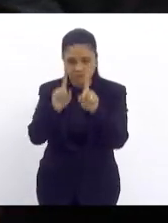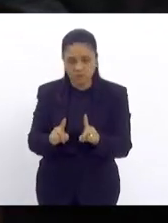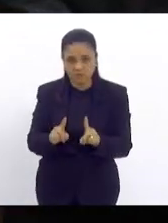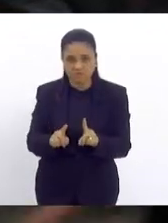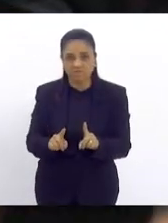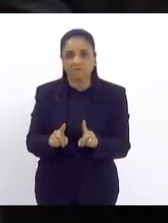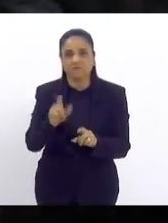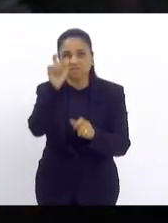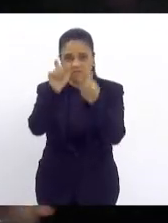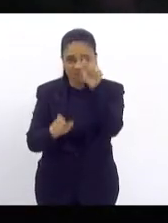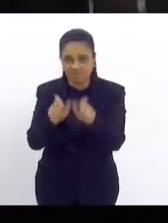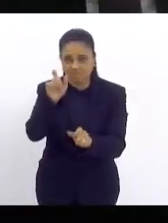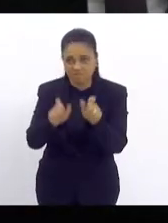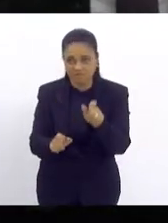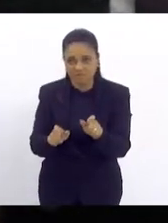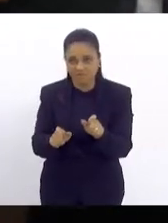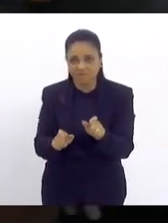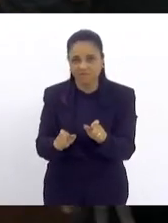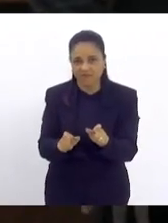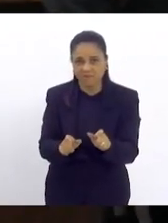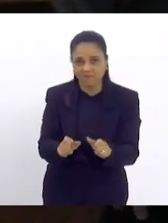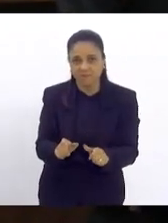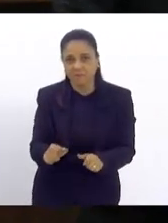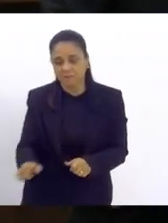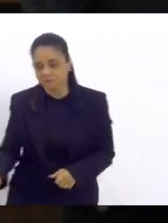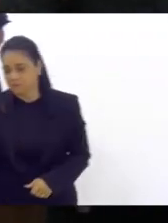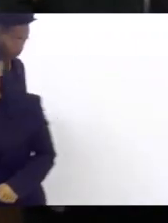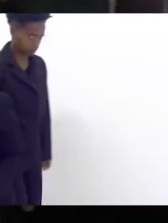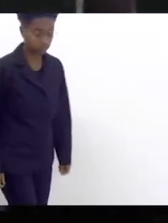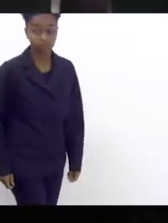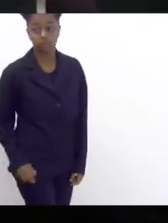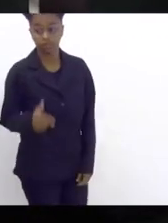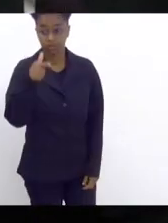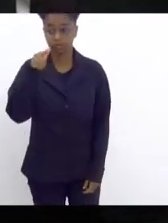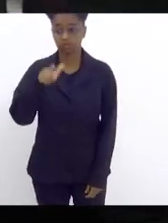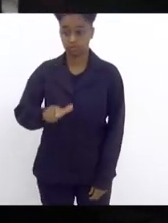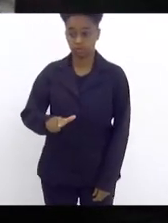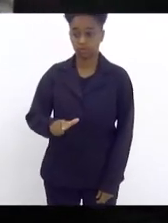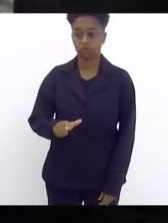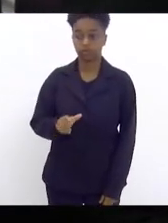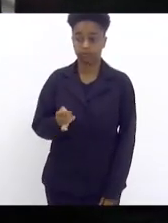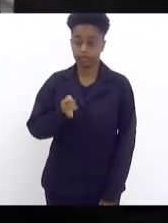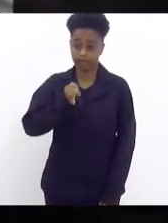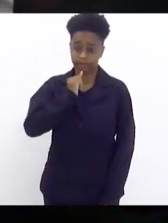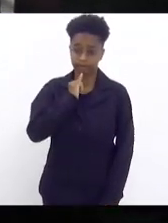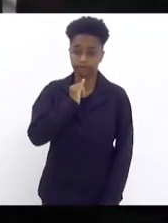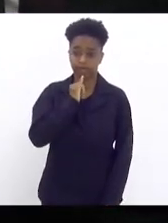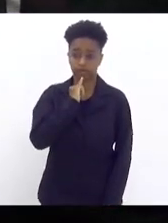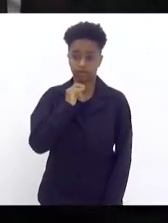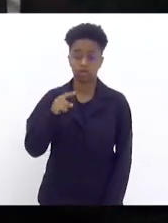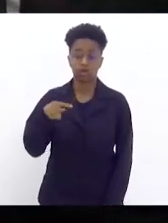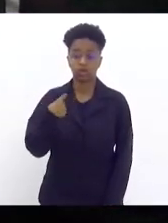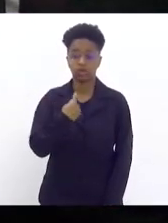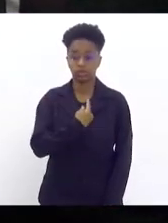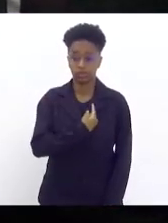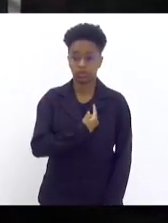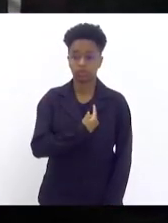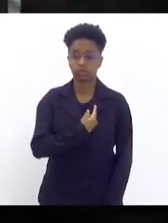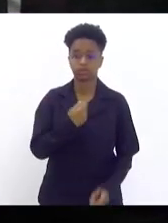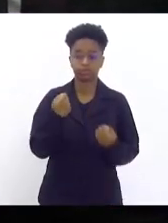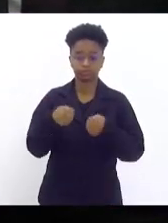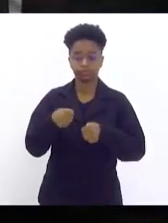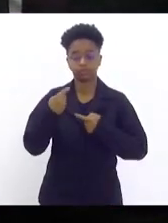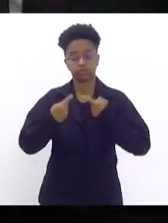mas mais uma vez lamentavelmente estamos tendo que